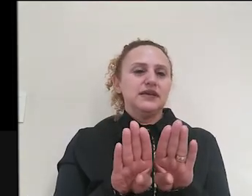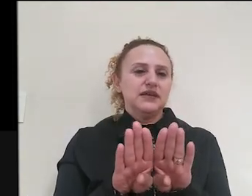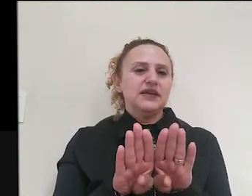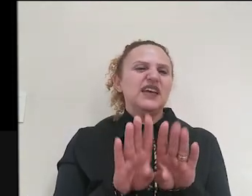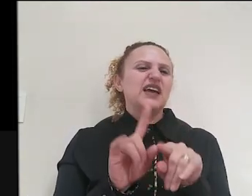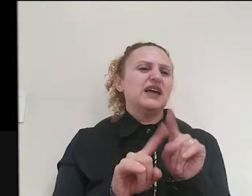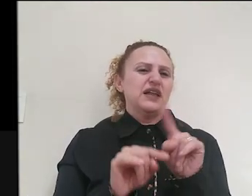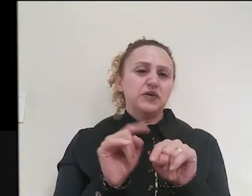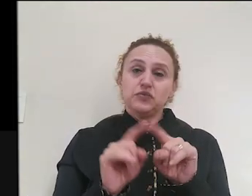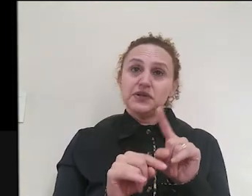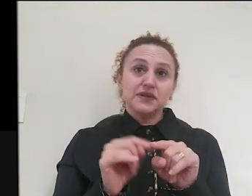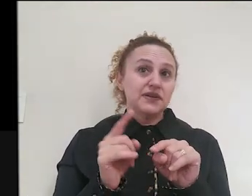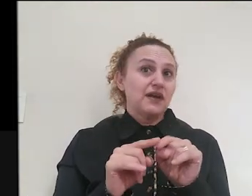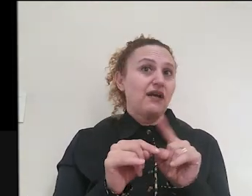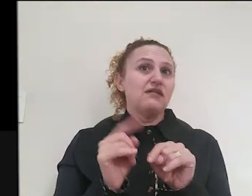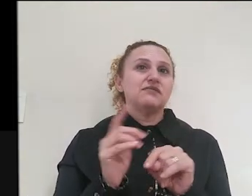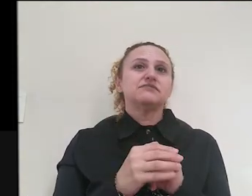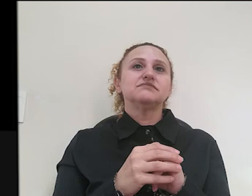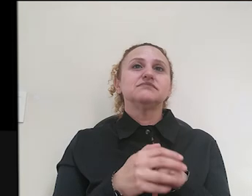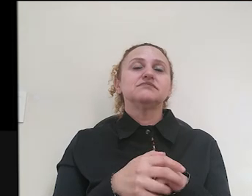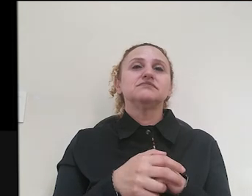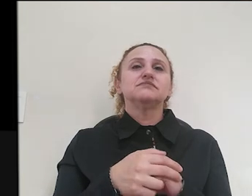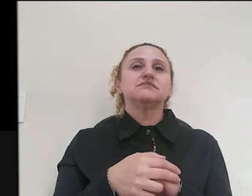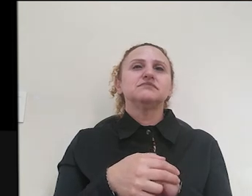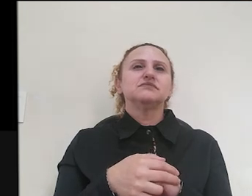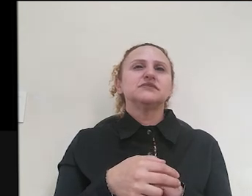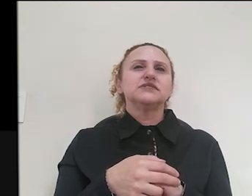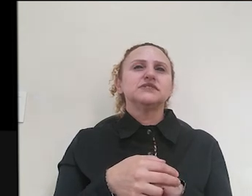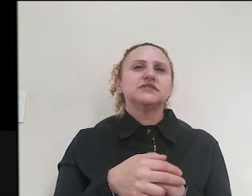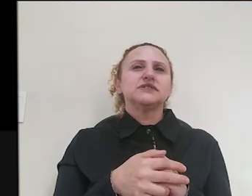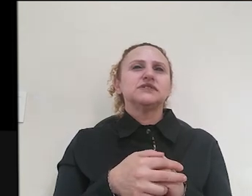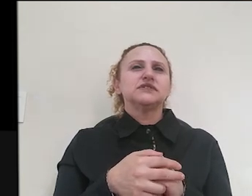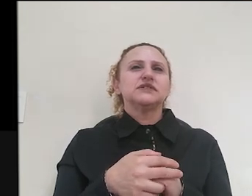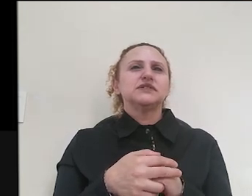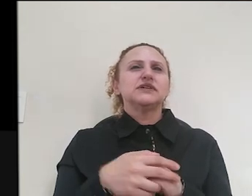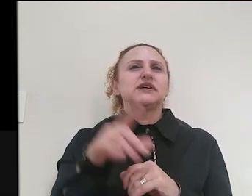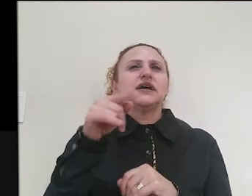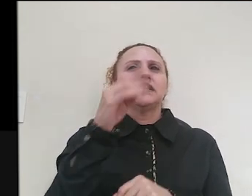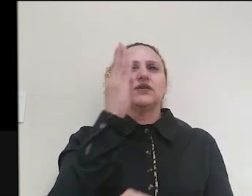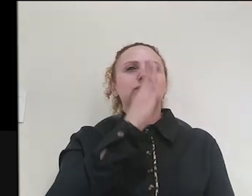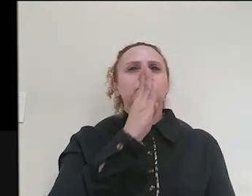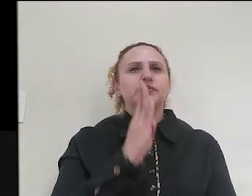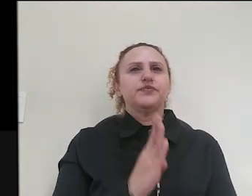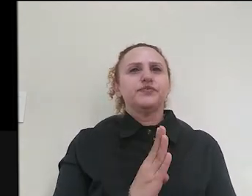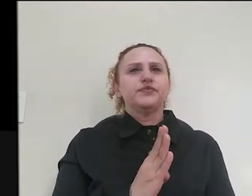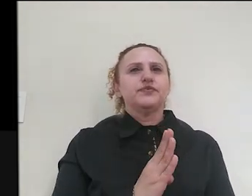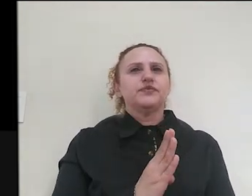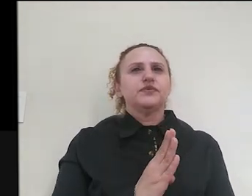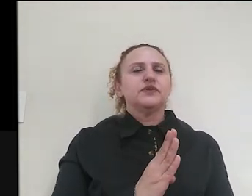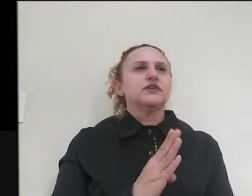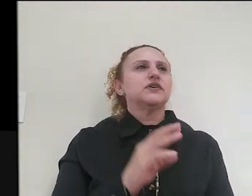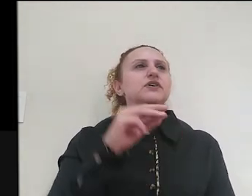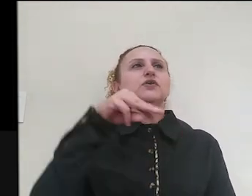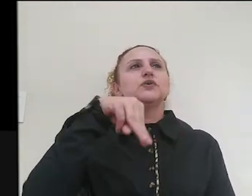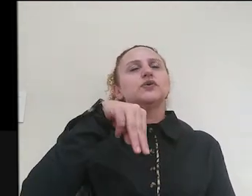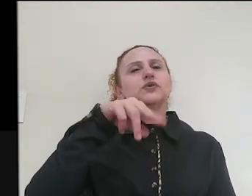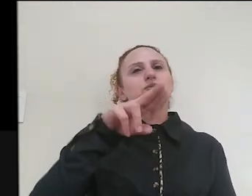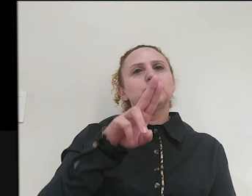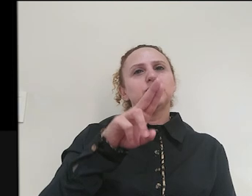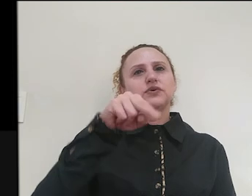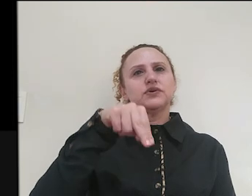A partir daí, numa perspectiva mais contemporânea, a gente tem, por exemplo, o trabalho do Vicky Muniz, brasileiro, né, que vai fazer obras de arte com